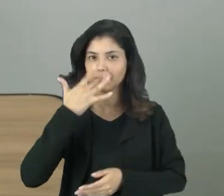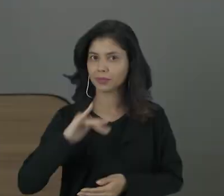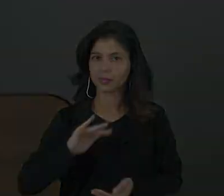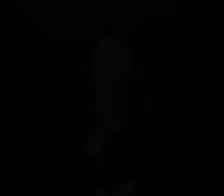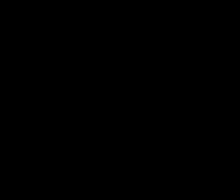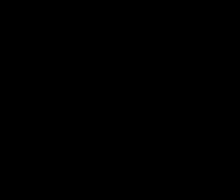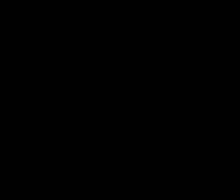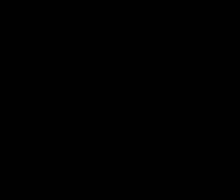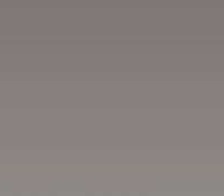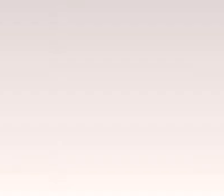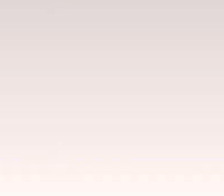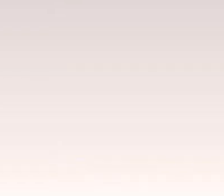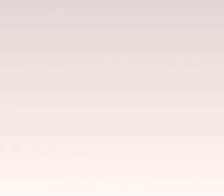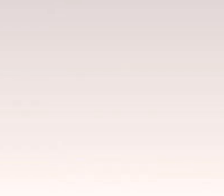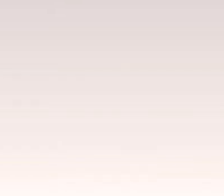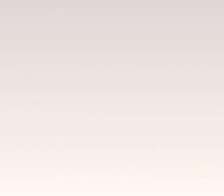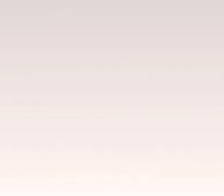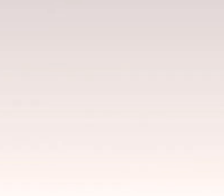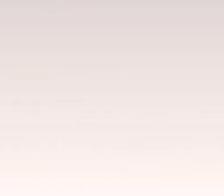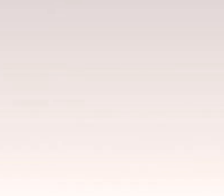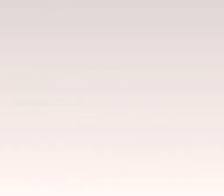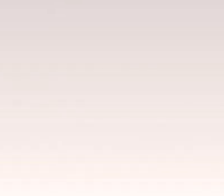crianças e